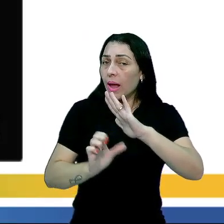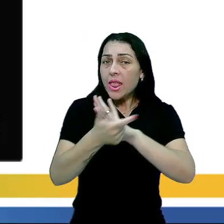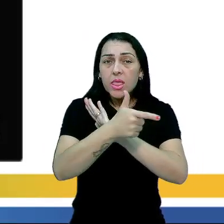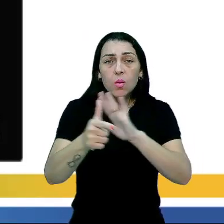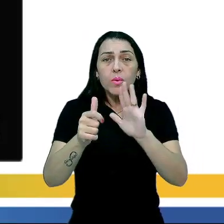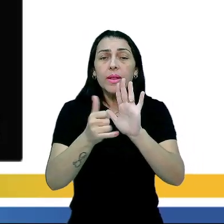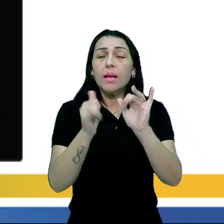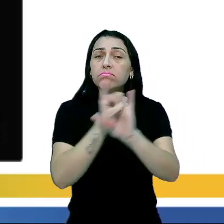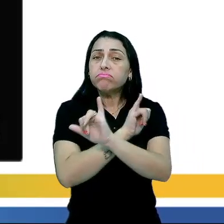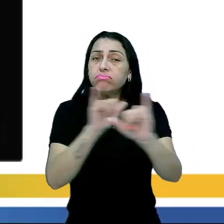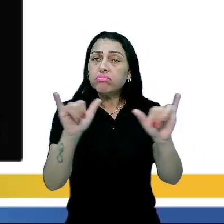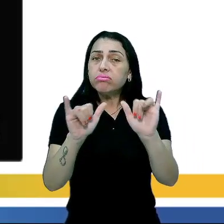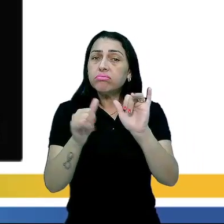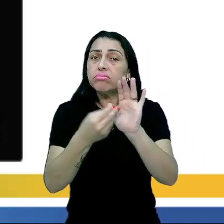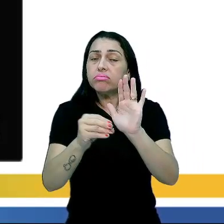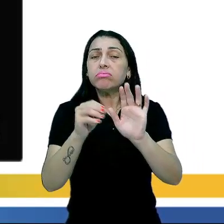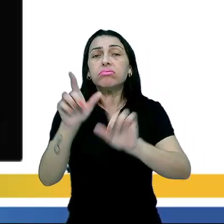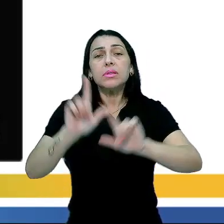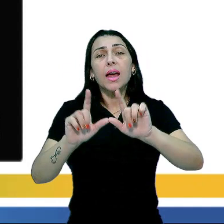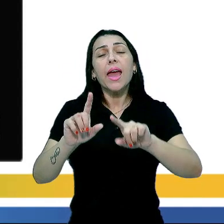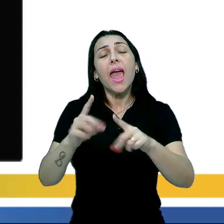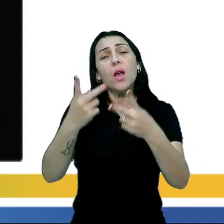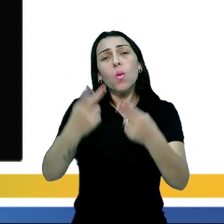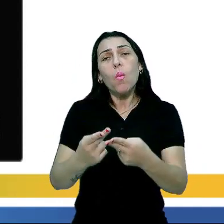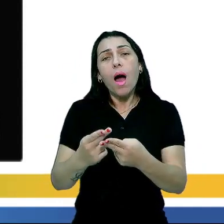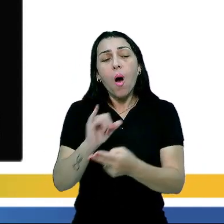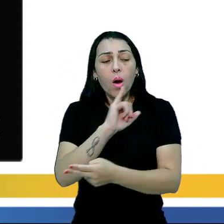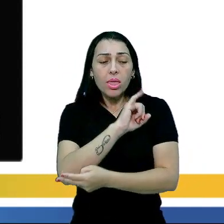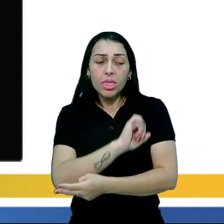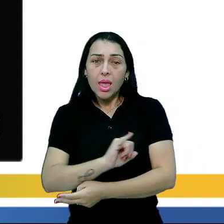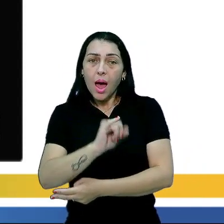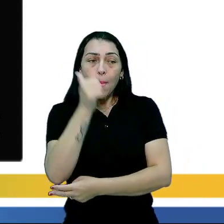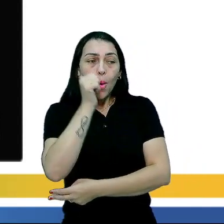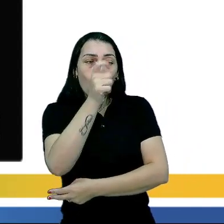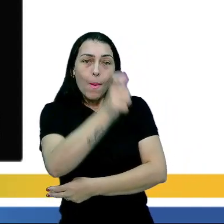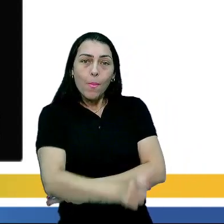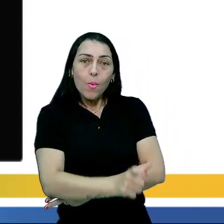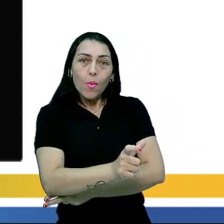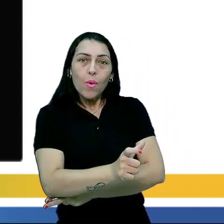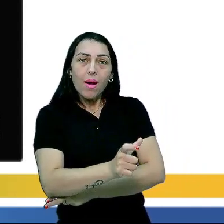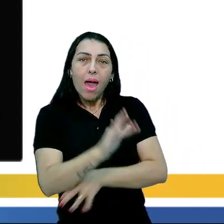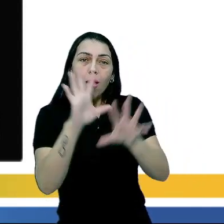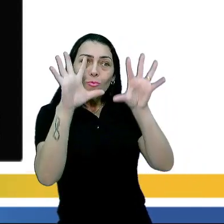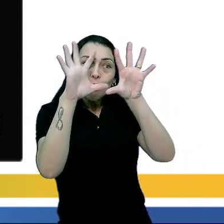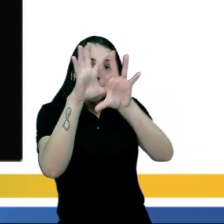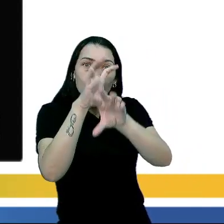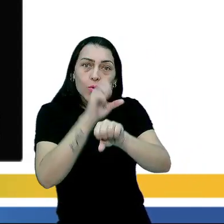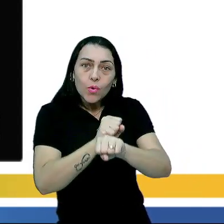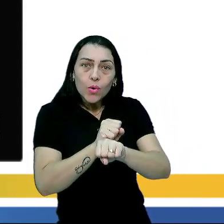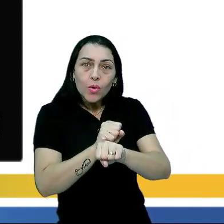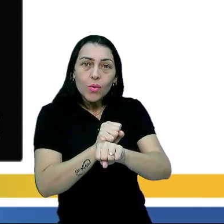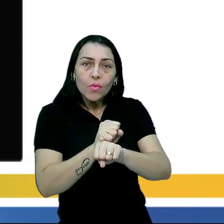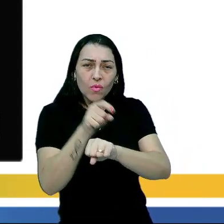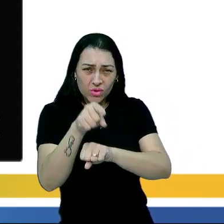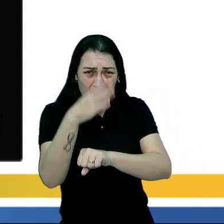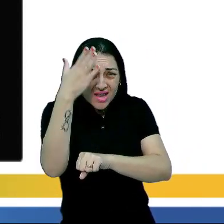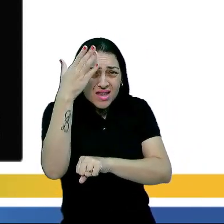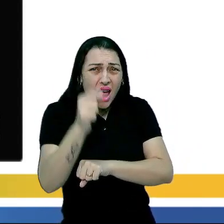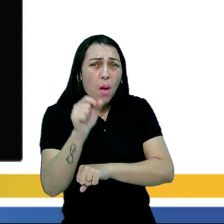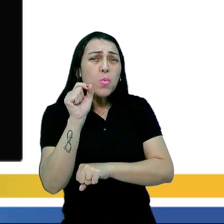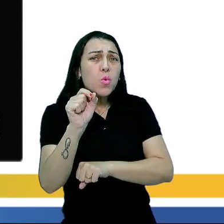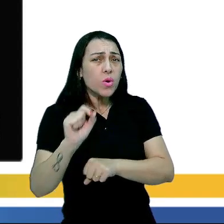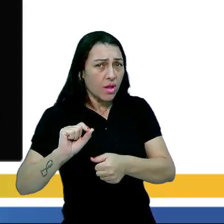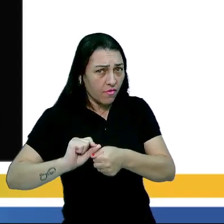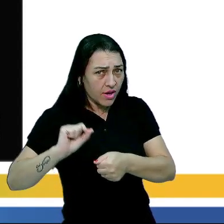sem propaganda é como piscar para uma garota no escuro. Você sabe o que